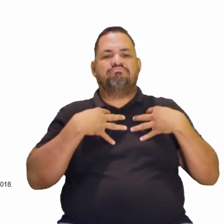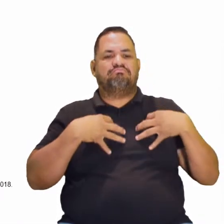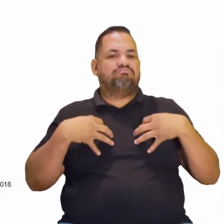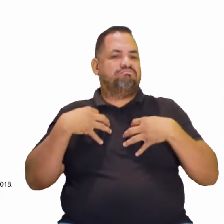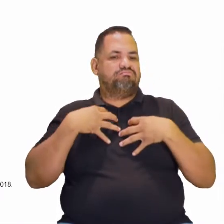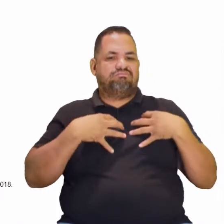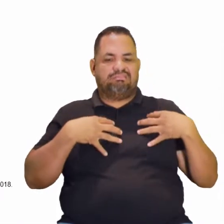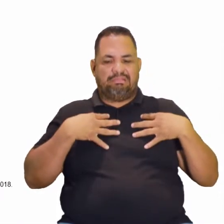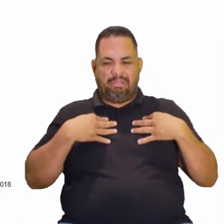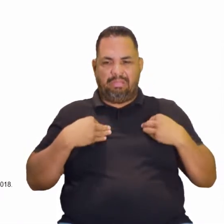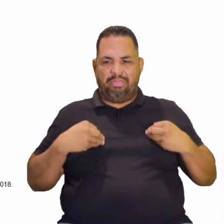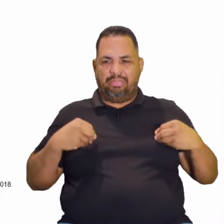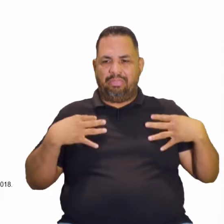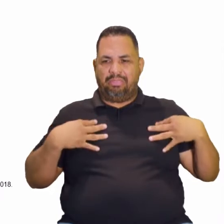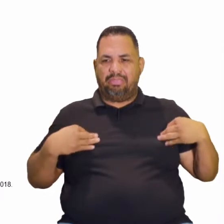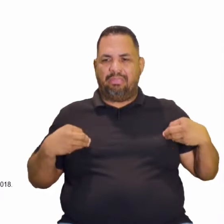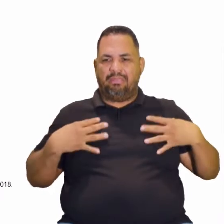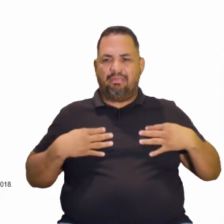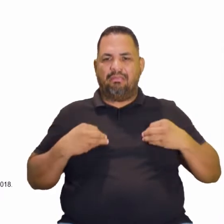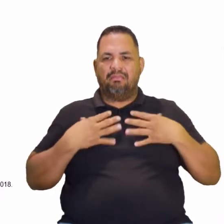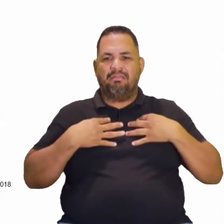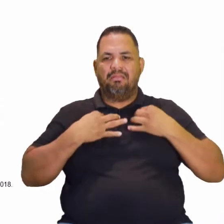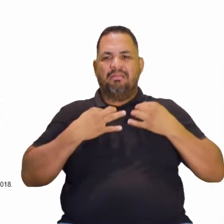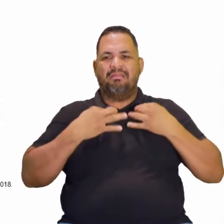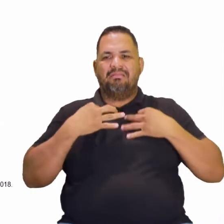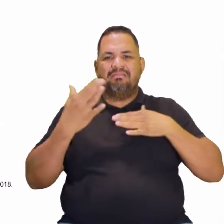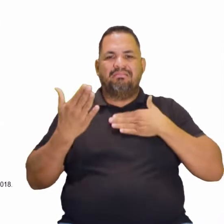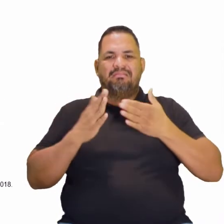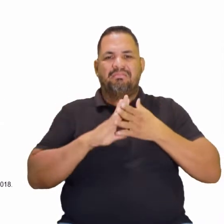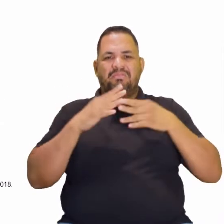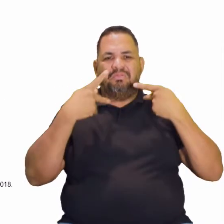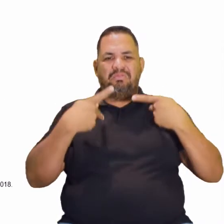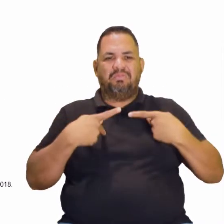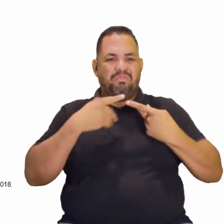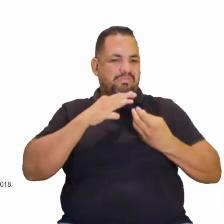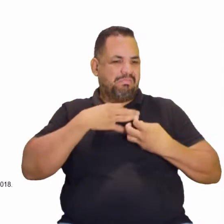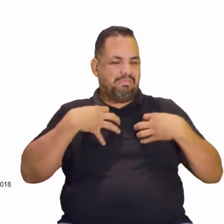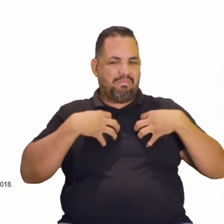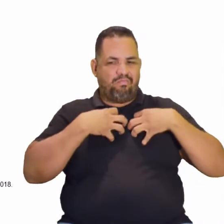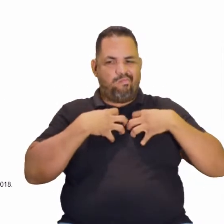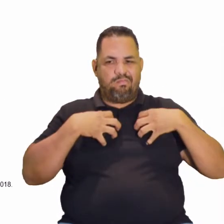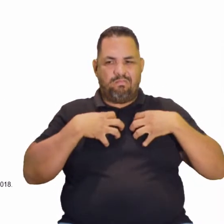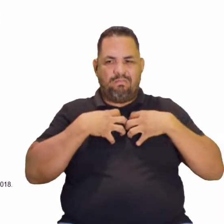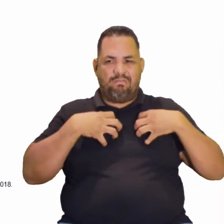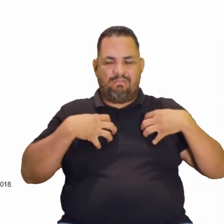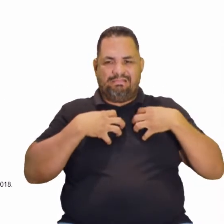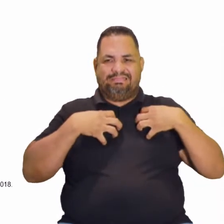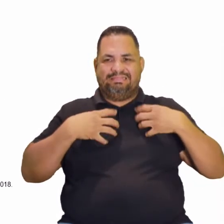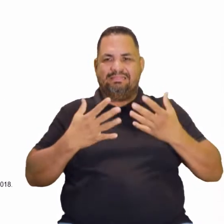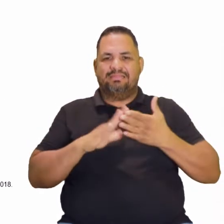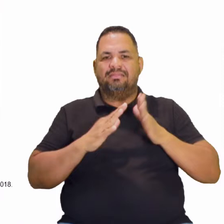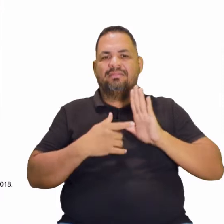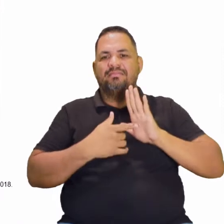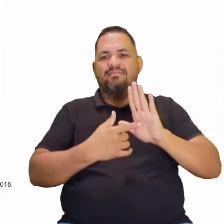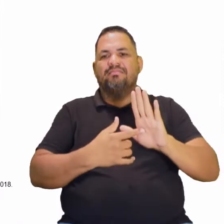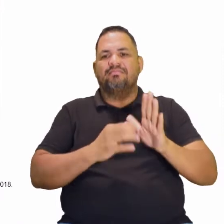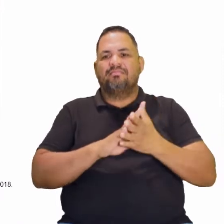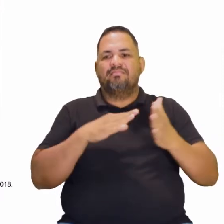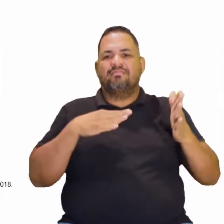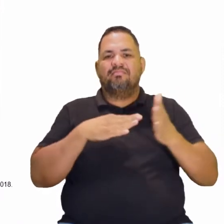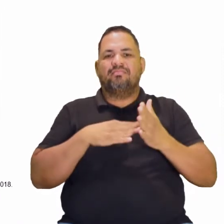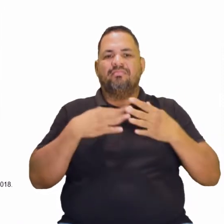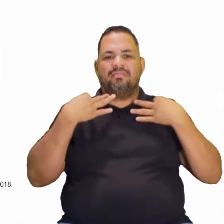visivelmente desgastado, mal ajeitado, o corpo contorcido, transpondo até os